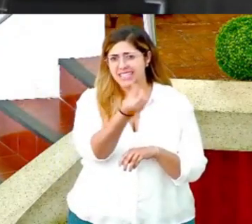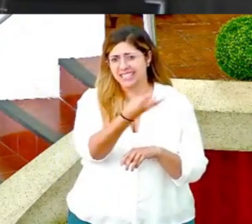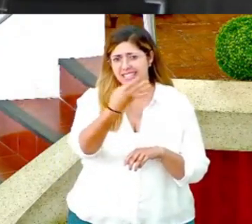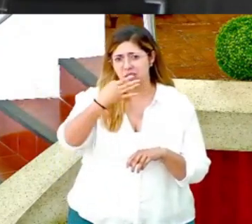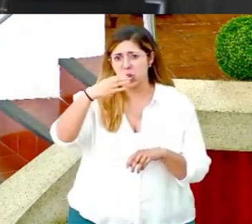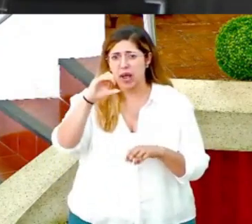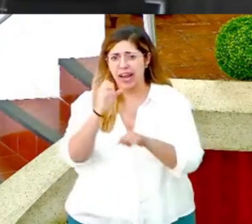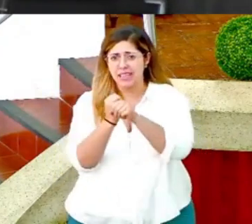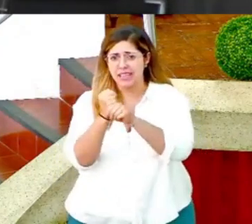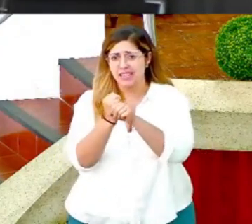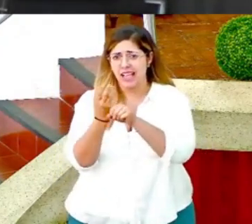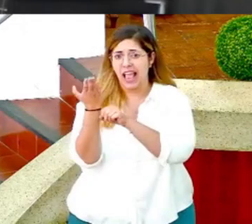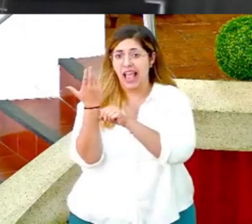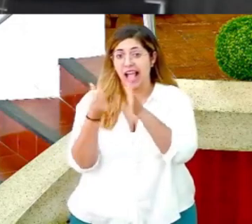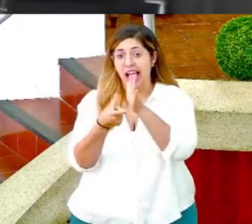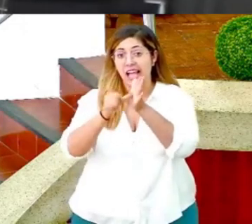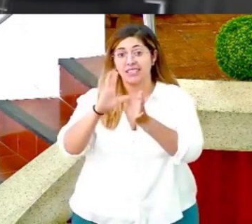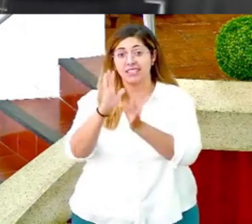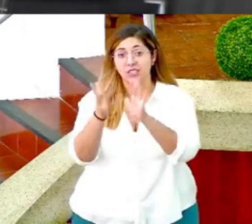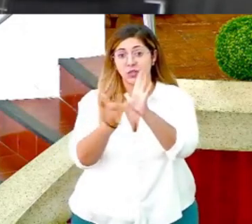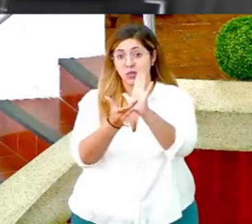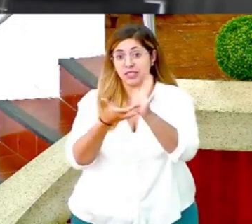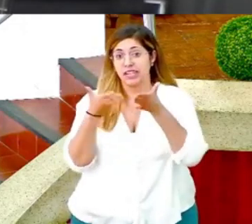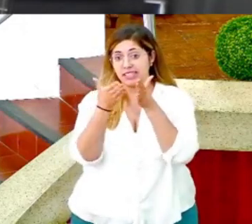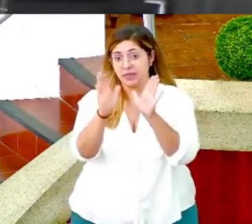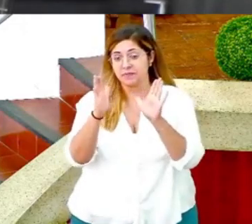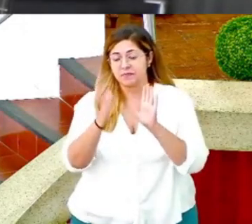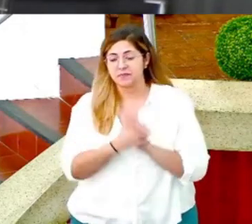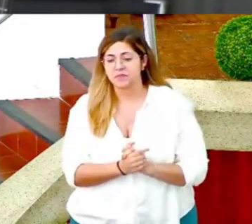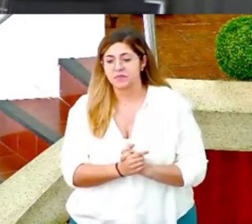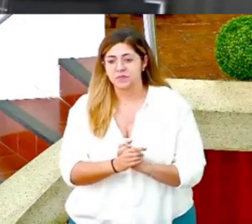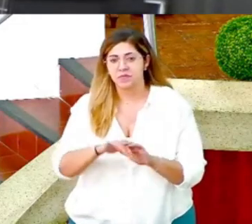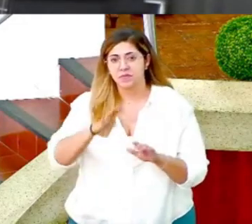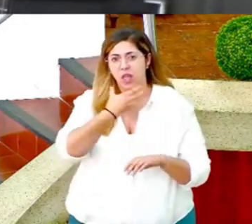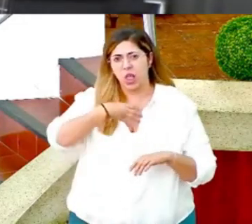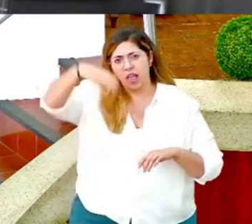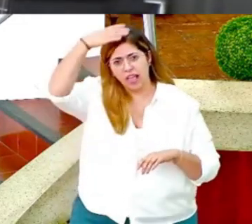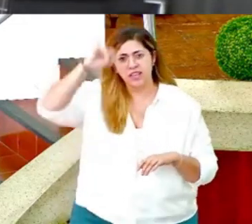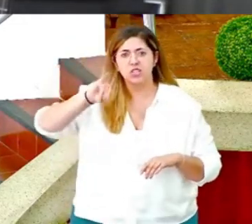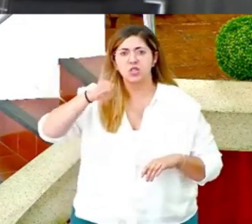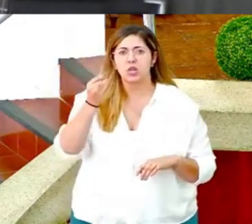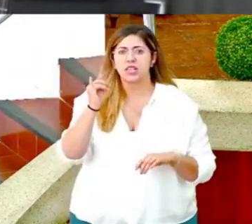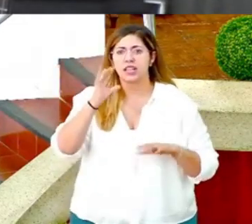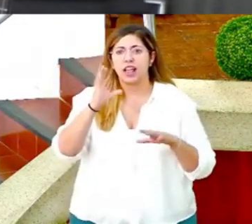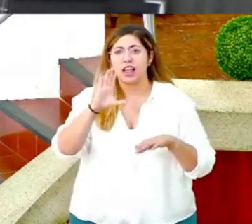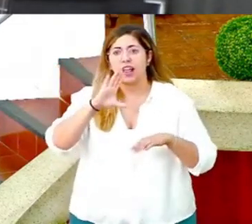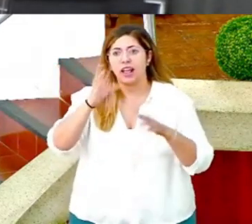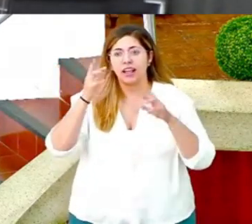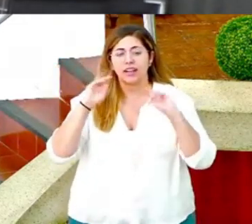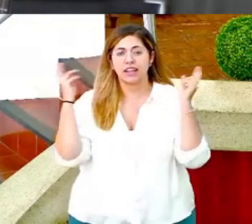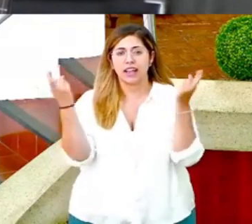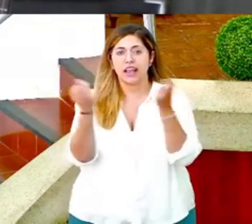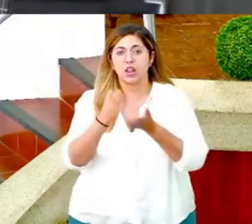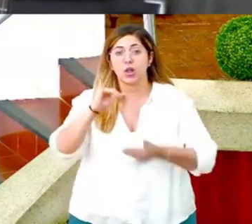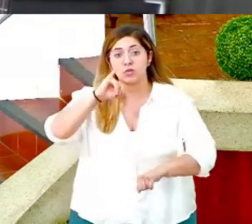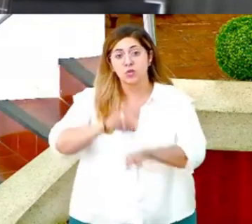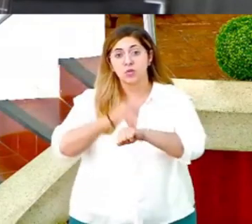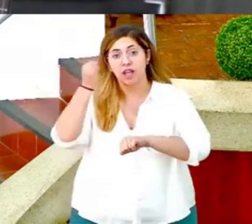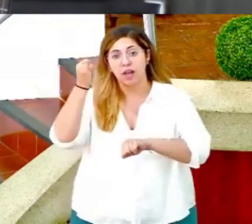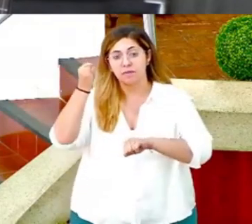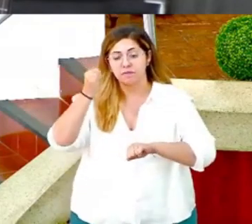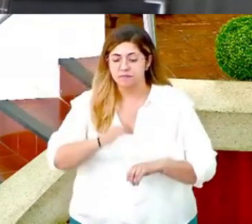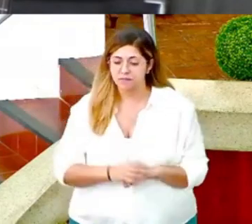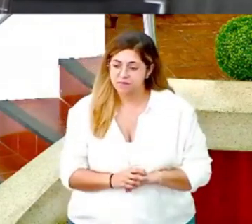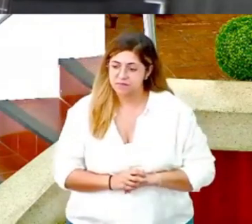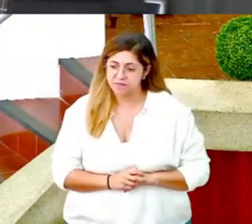609 a.C., tempo que Josias reinou em Judá. Contar para vocês